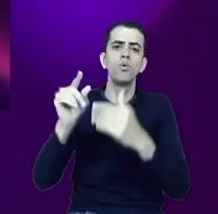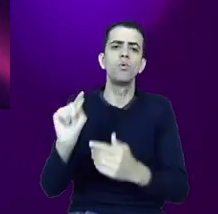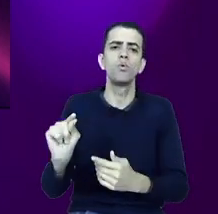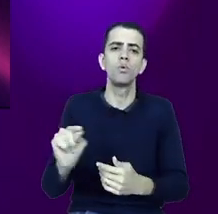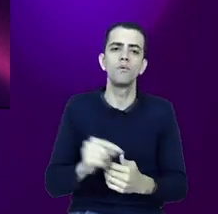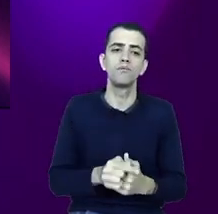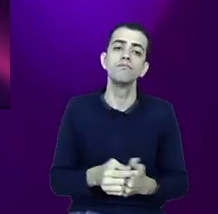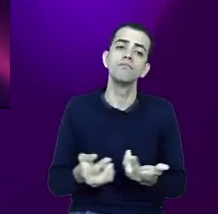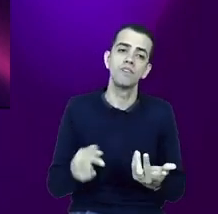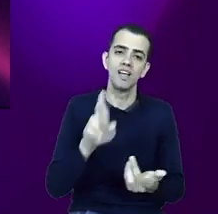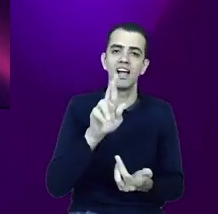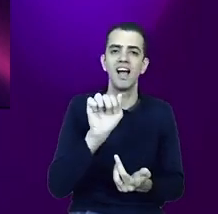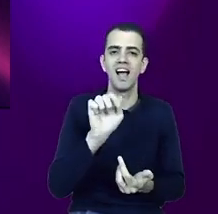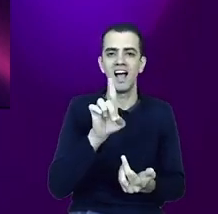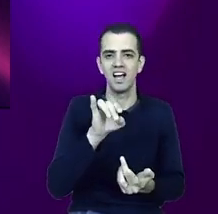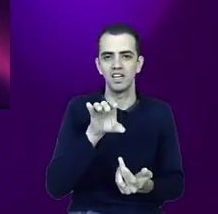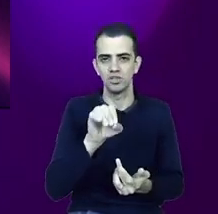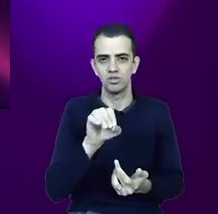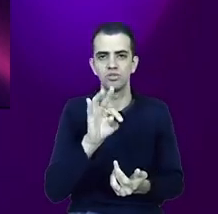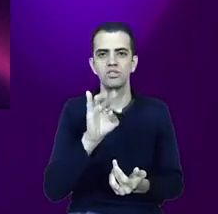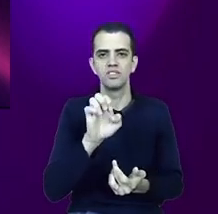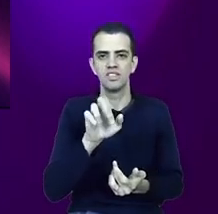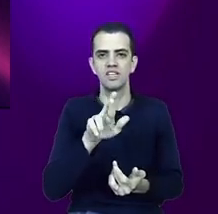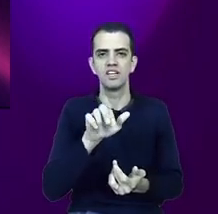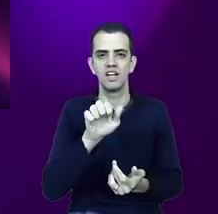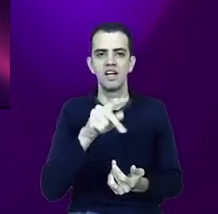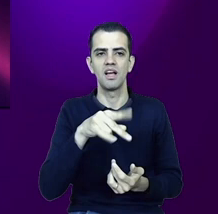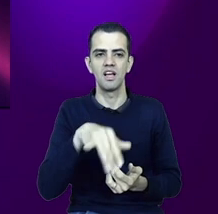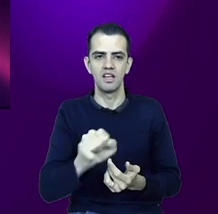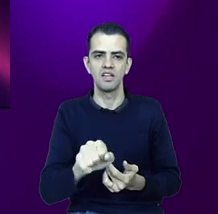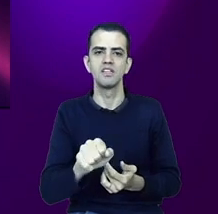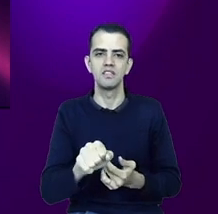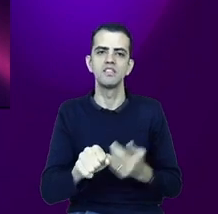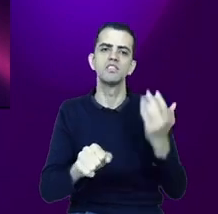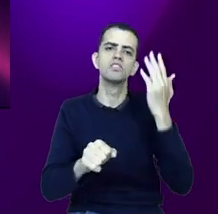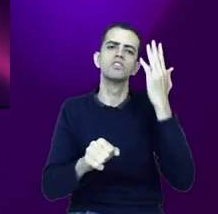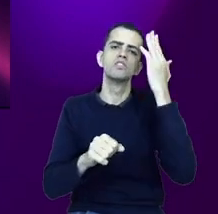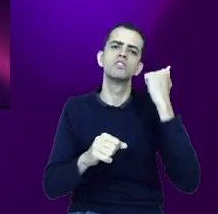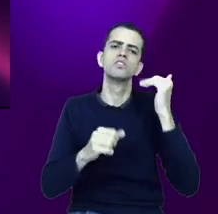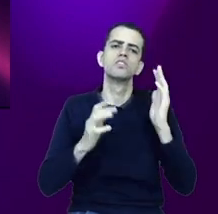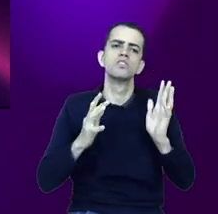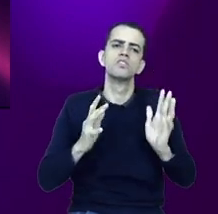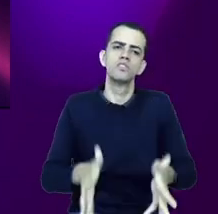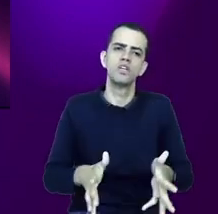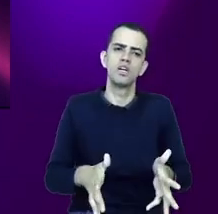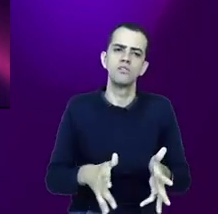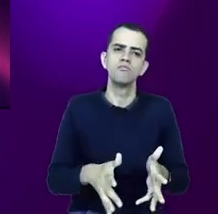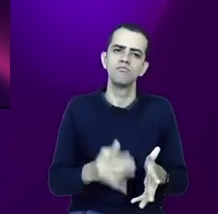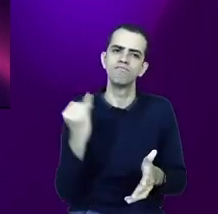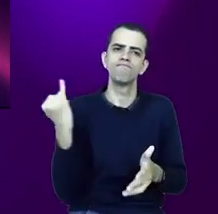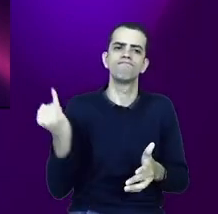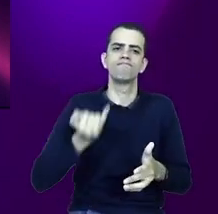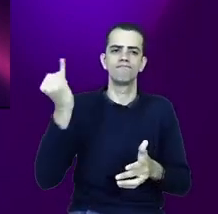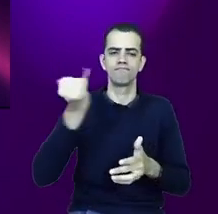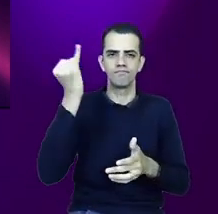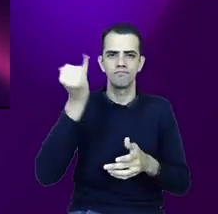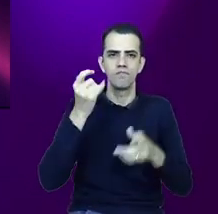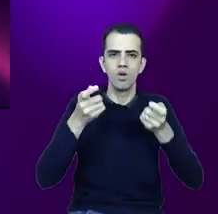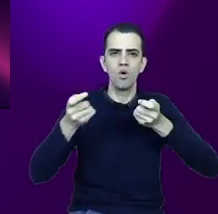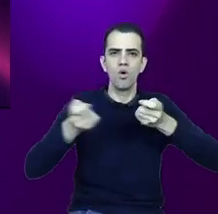radioterapia, a gente já tem bem estabelecido o papel dela como para controle de